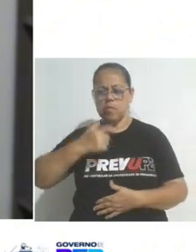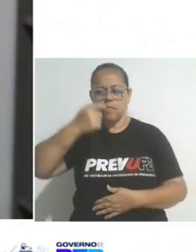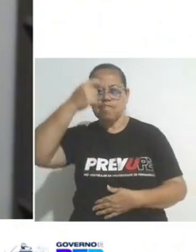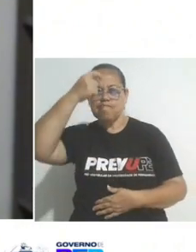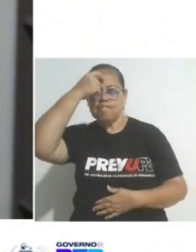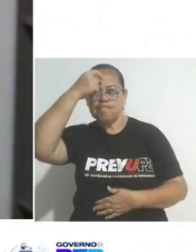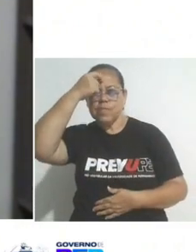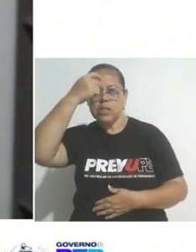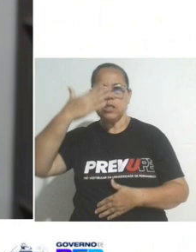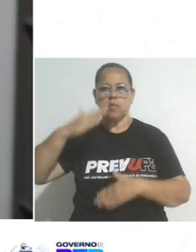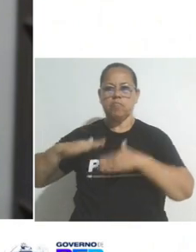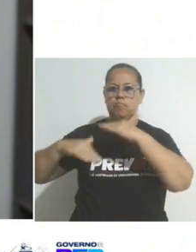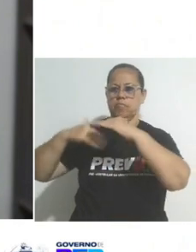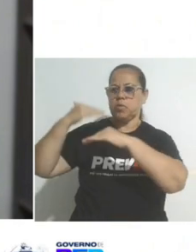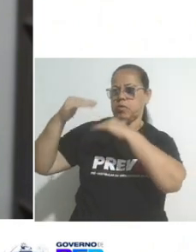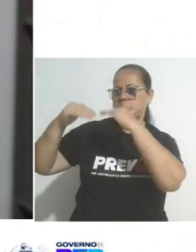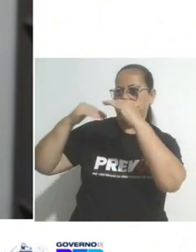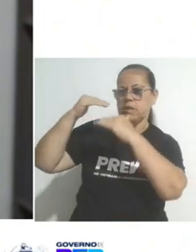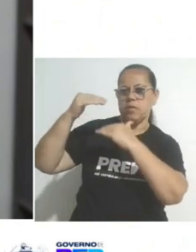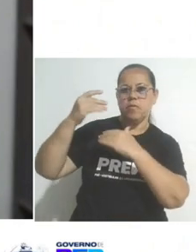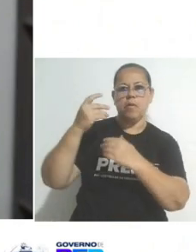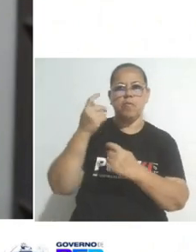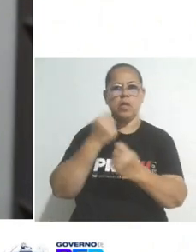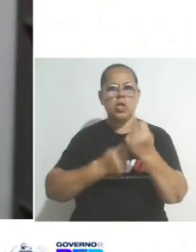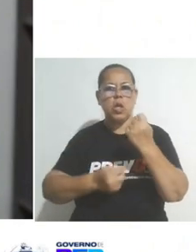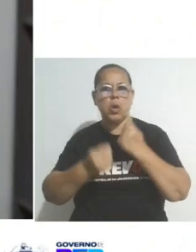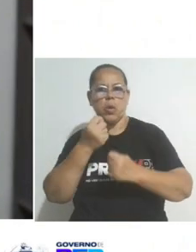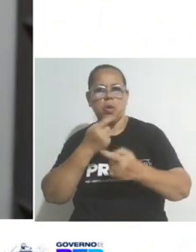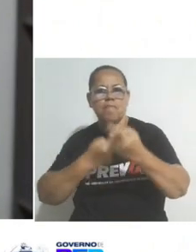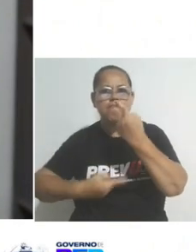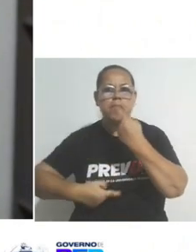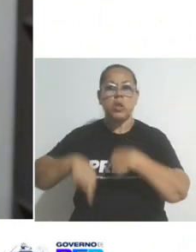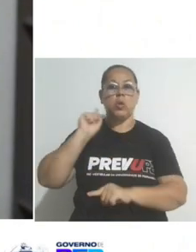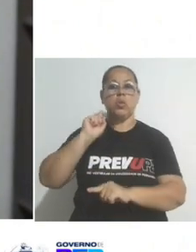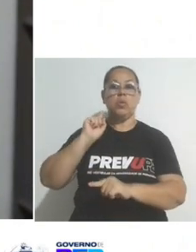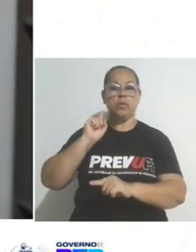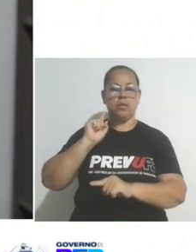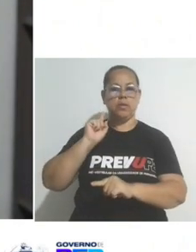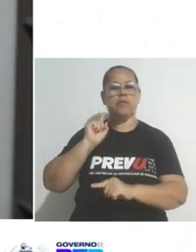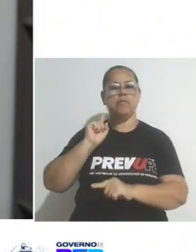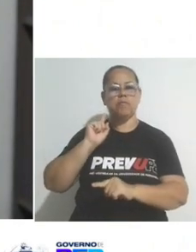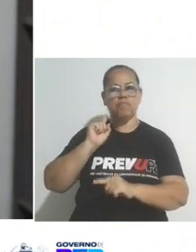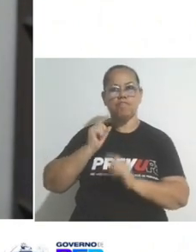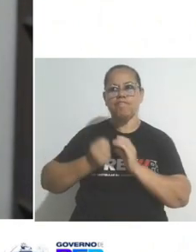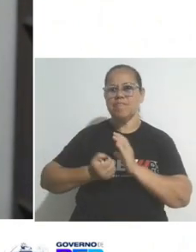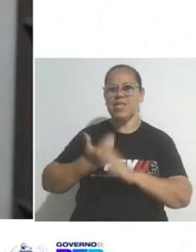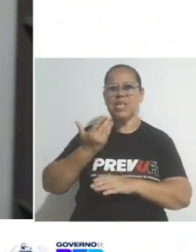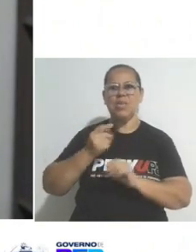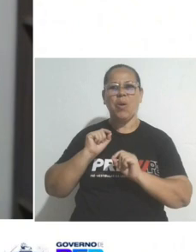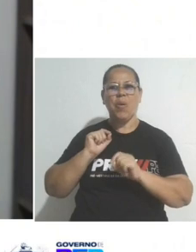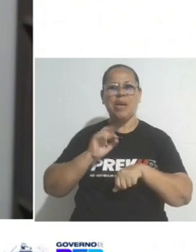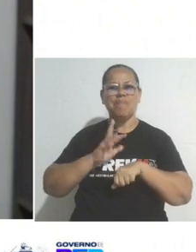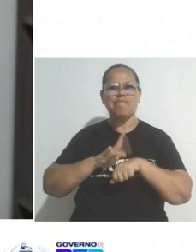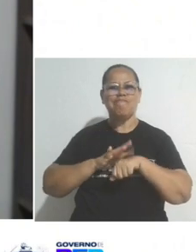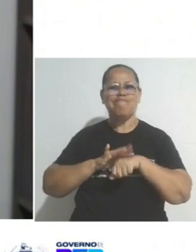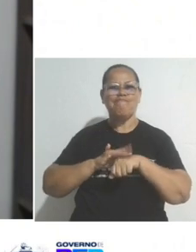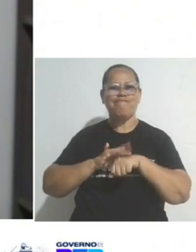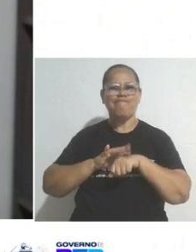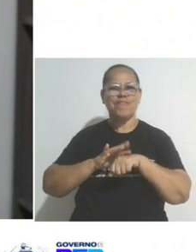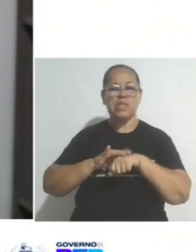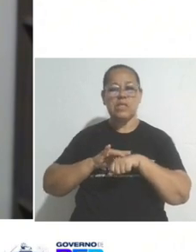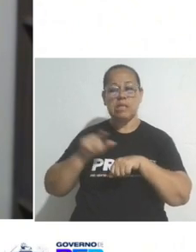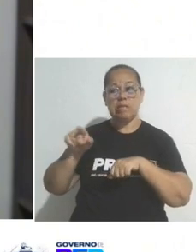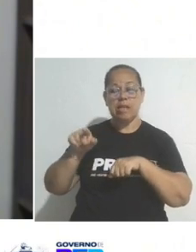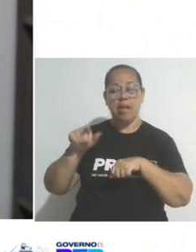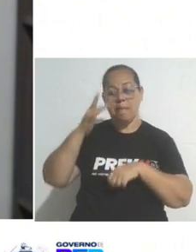de desenvolvimento econômico de sucesso isso gera o adoecimento por aquele que